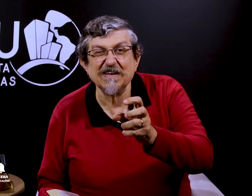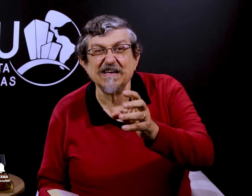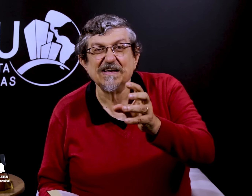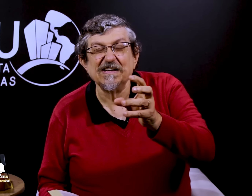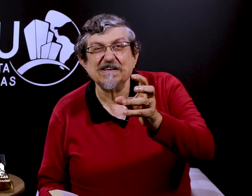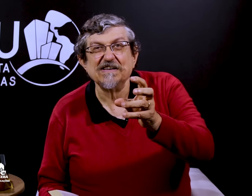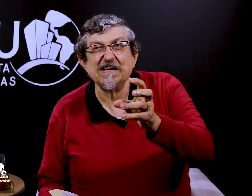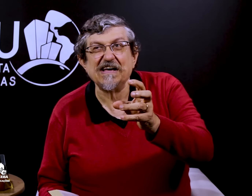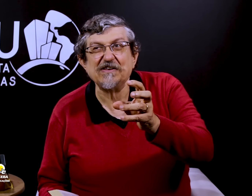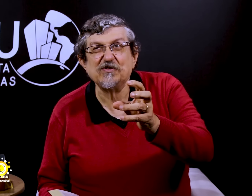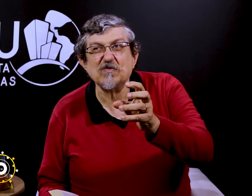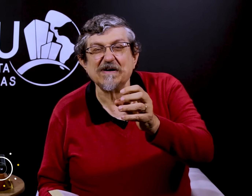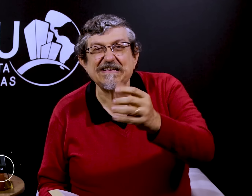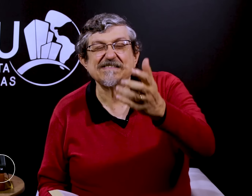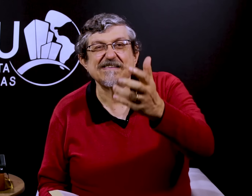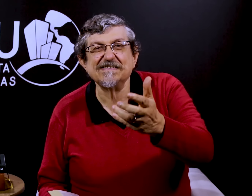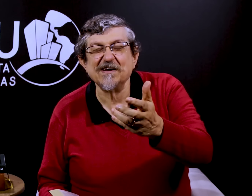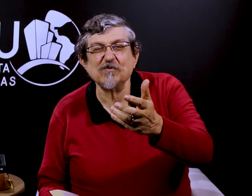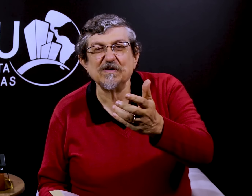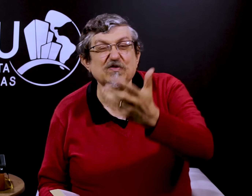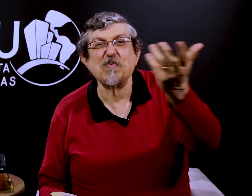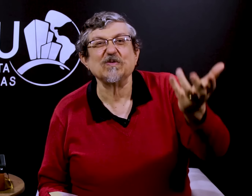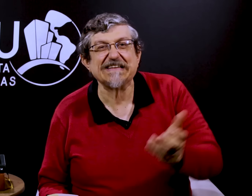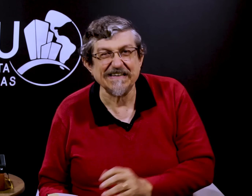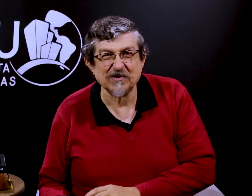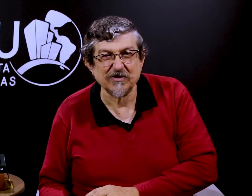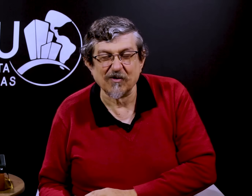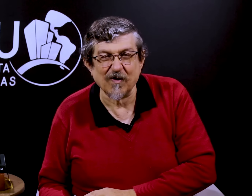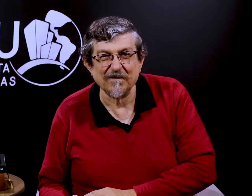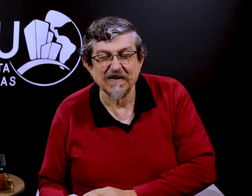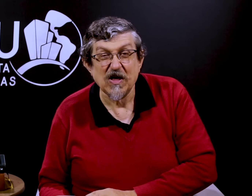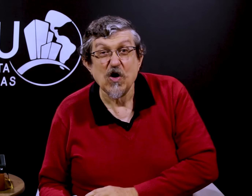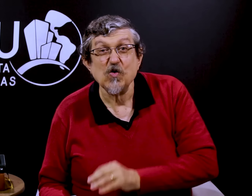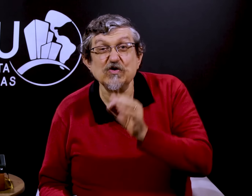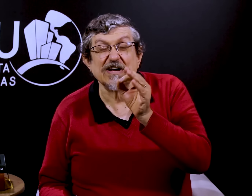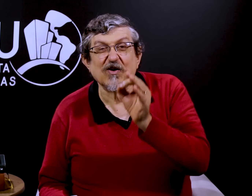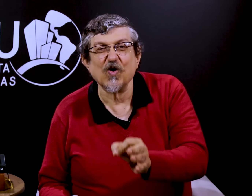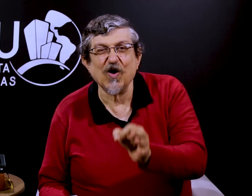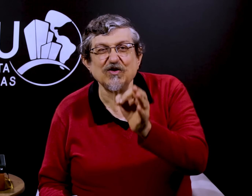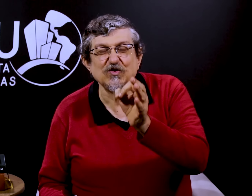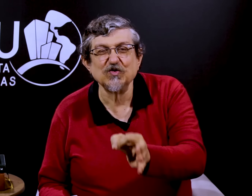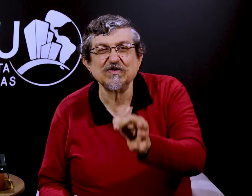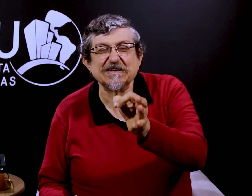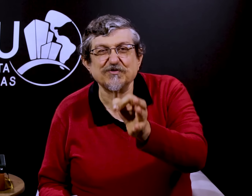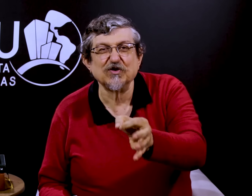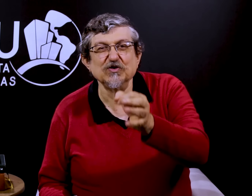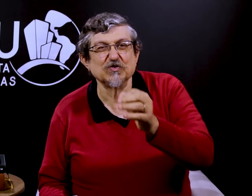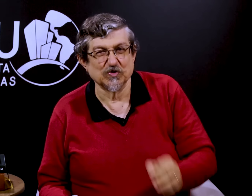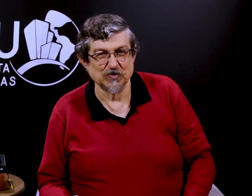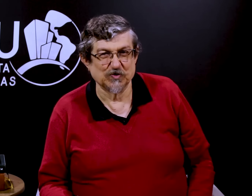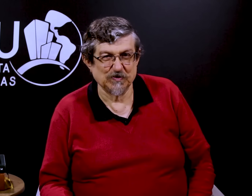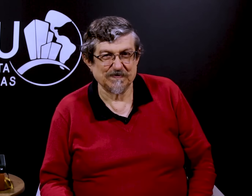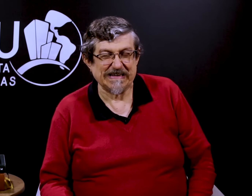onde? De uma decisão espontânea do Jacó. O Jacó nunca foi no culto.